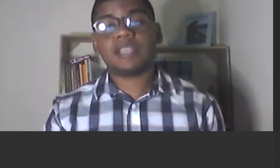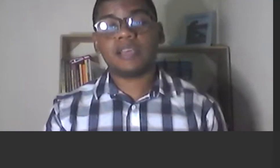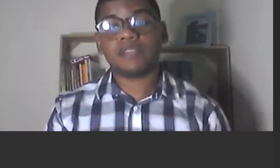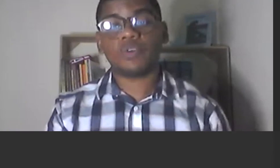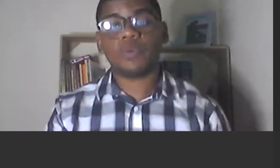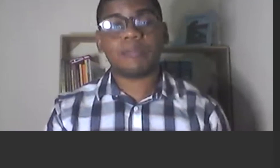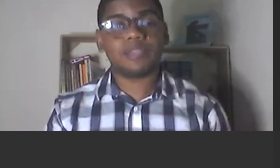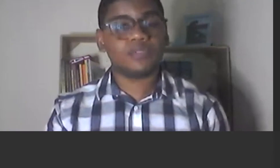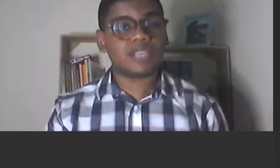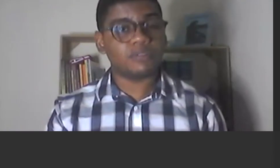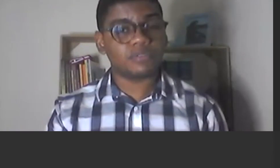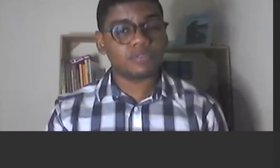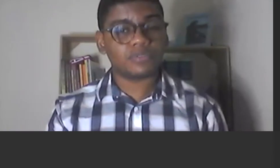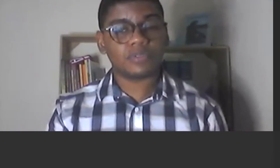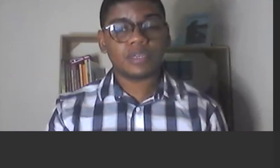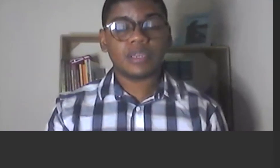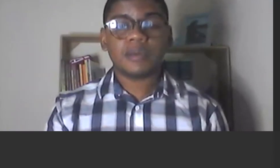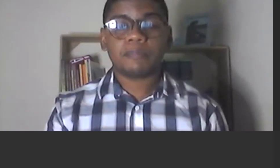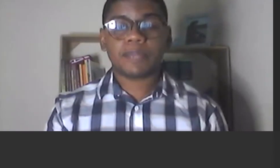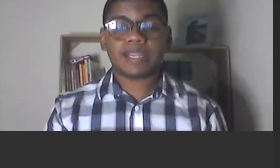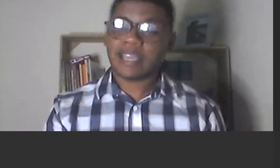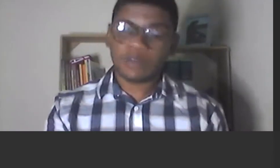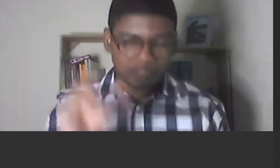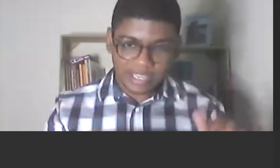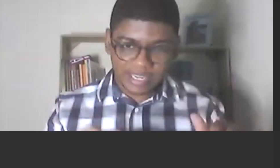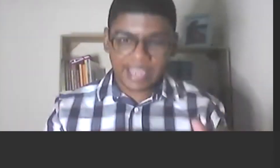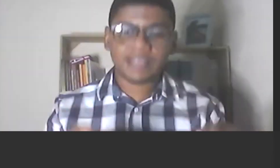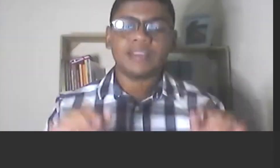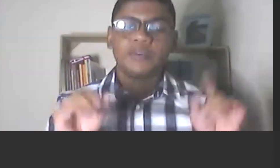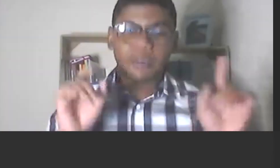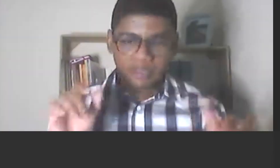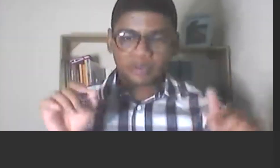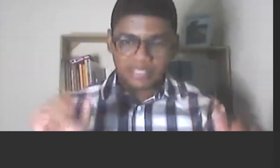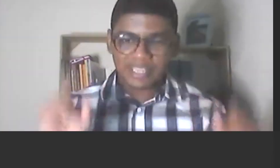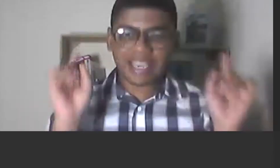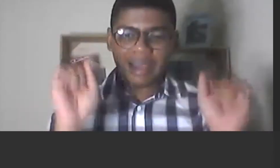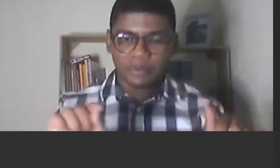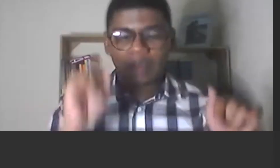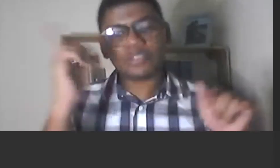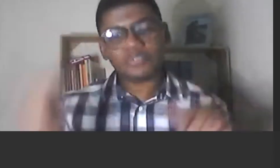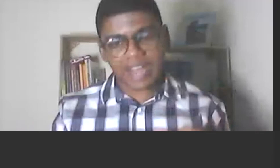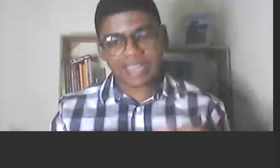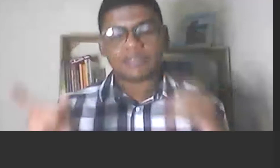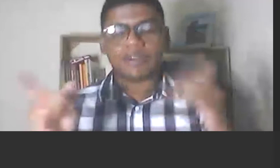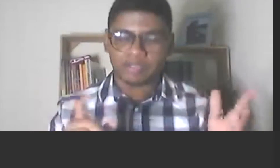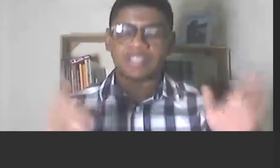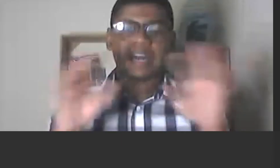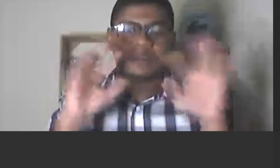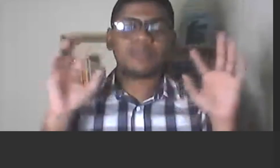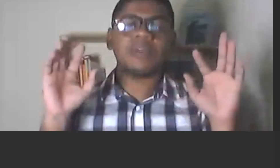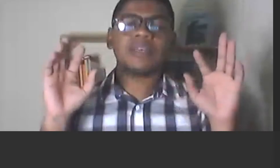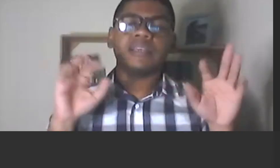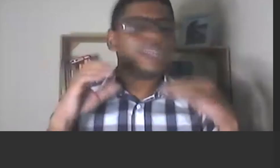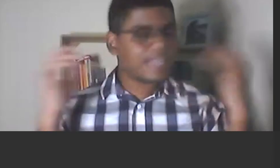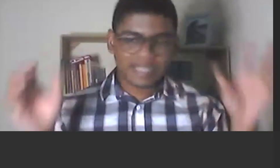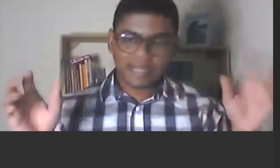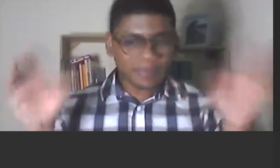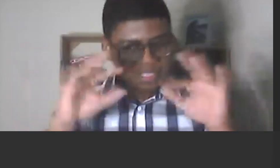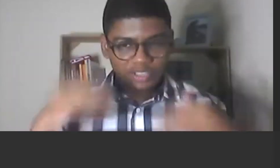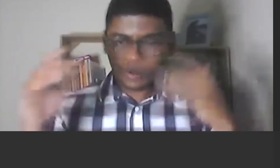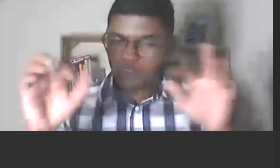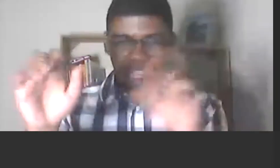vocês podem, de repente, ou abrir os áudios, para quem conseguir, né? O primeiro a conseguir, abre o áudio, fala qual é o sinal,